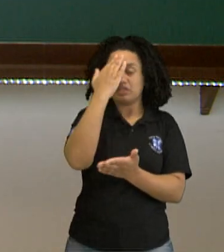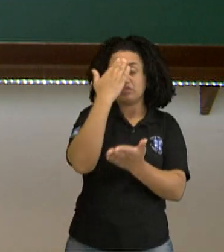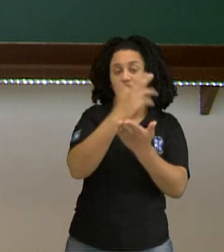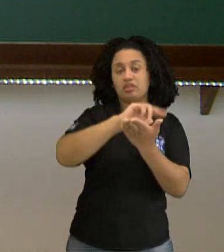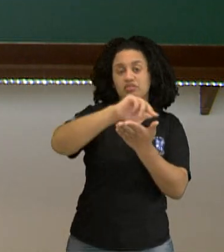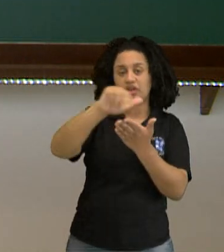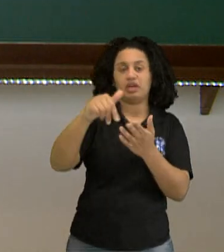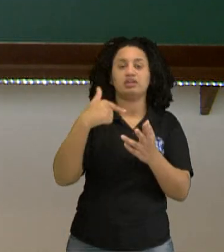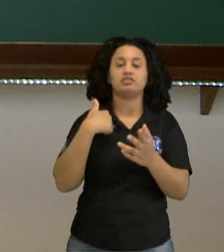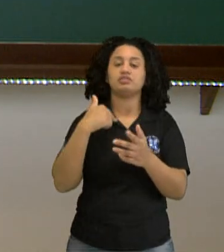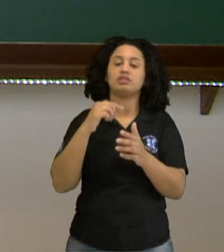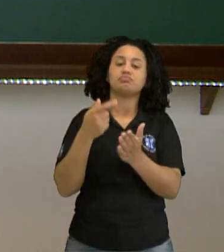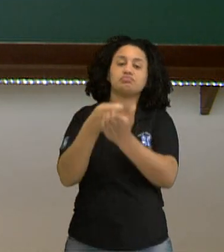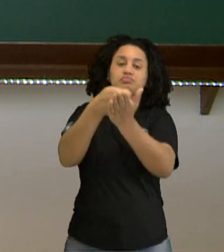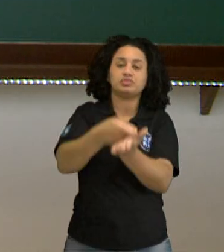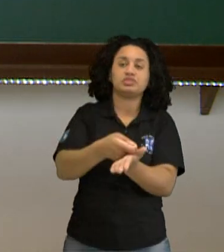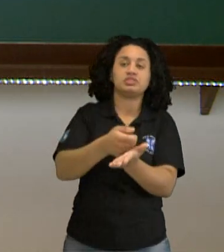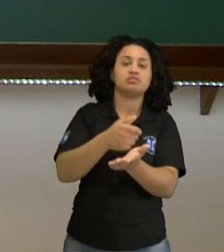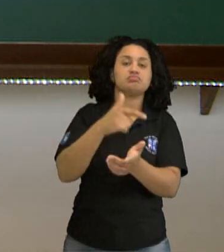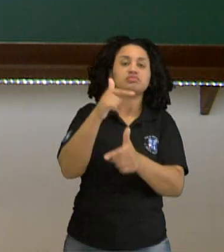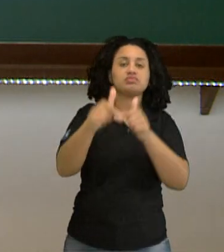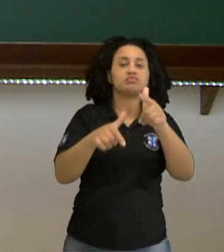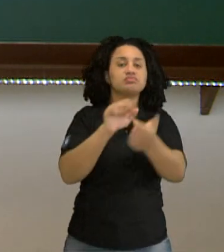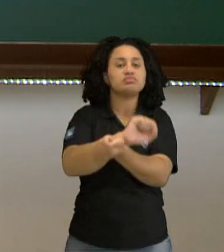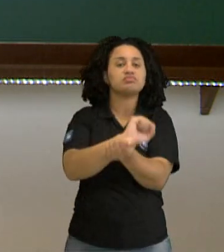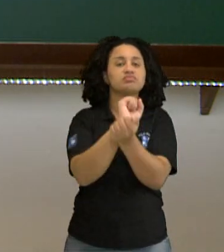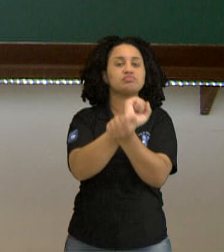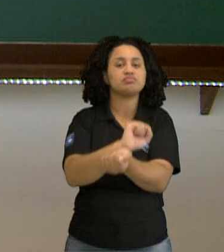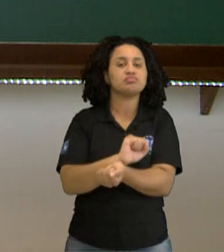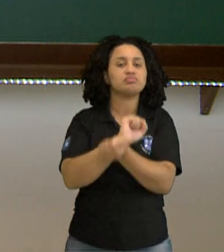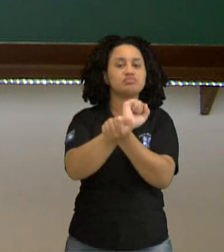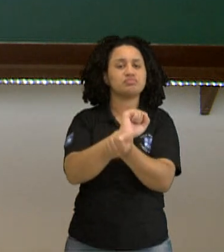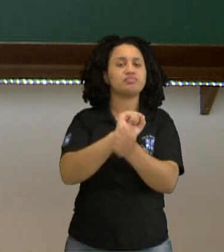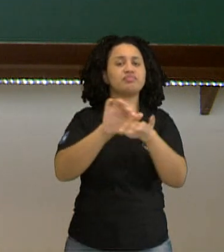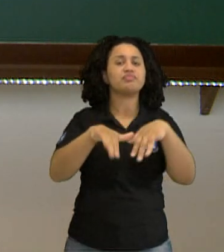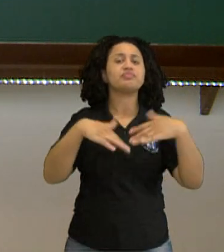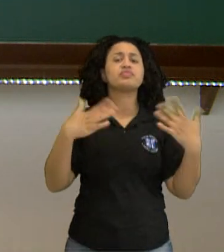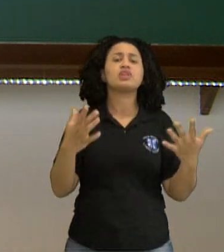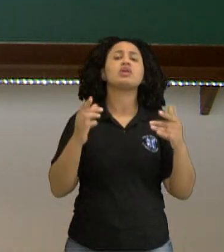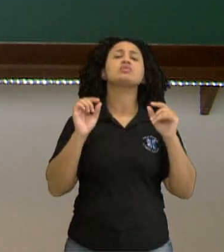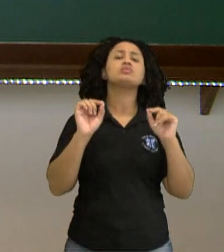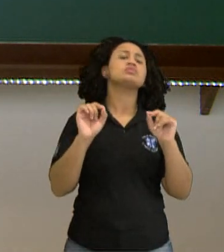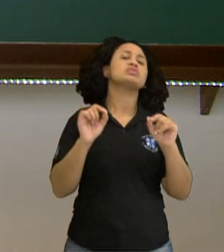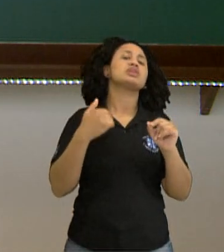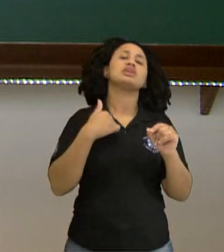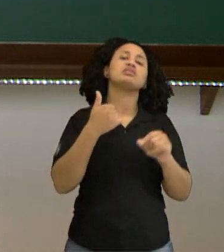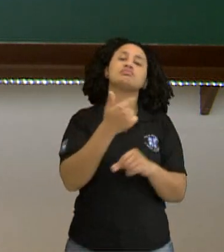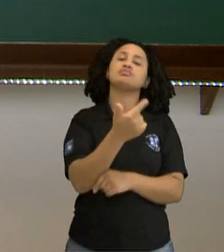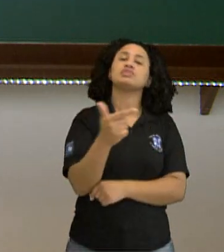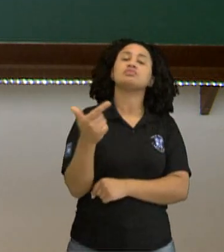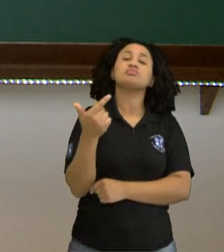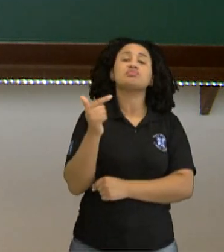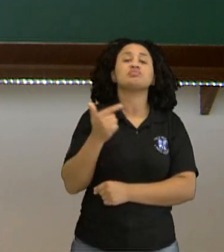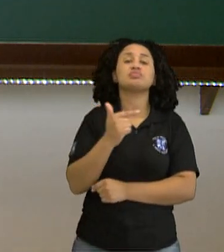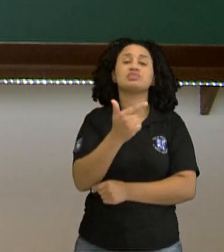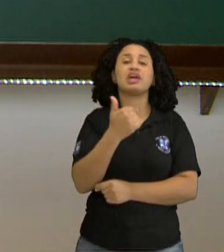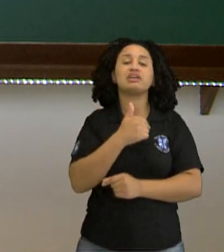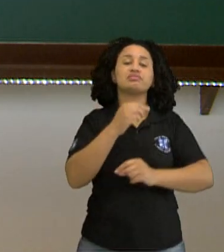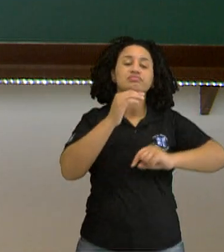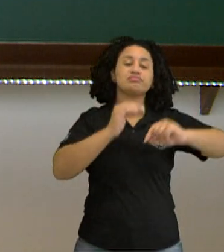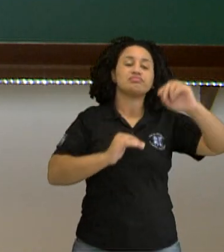para aquele que vivia da subsistência. Então, turma, nesse sentido, não há essa hierarquia